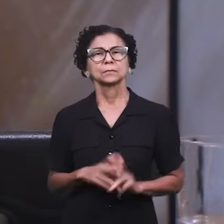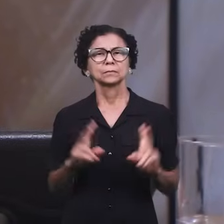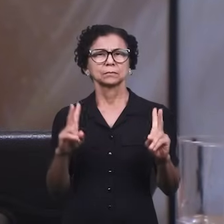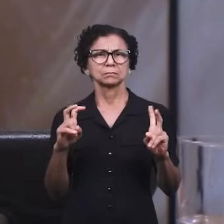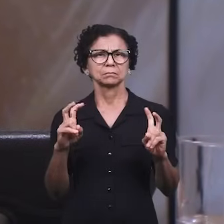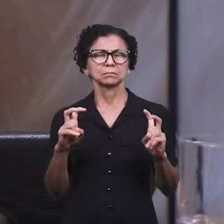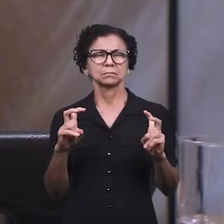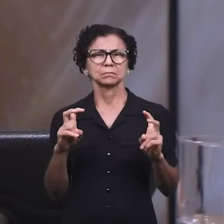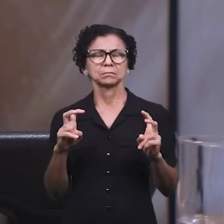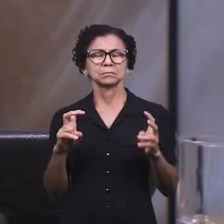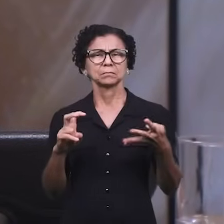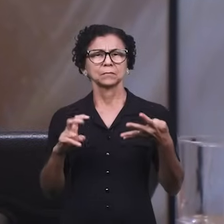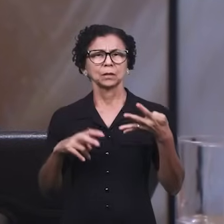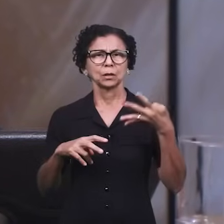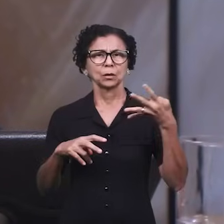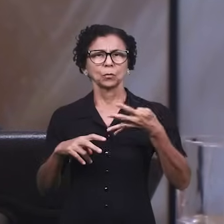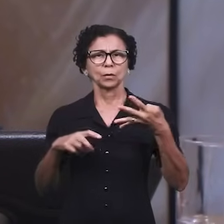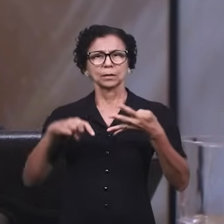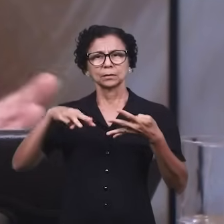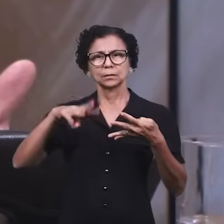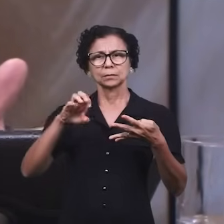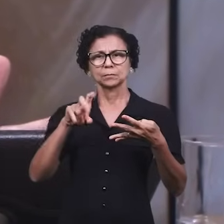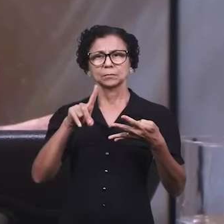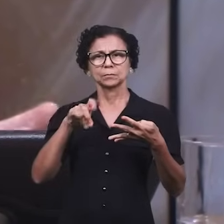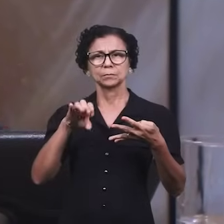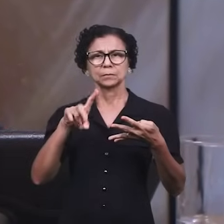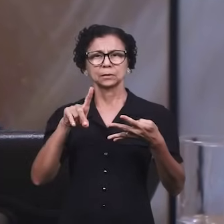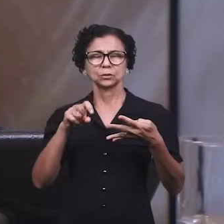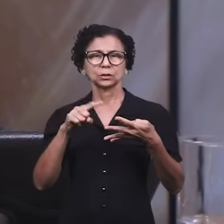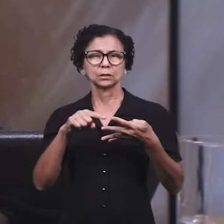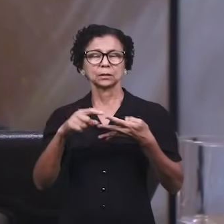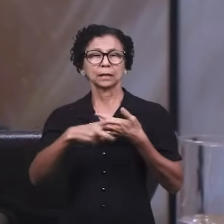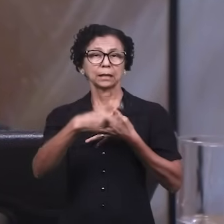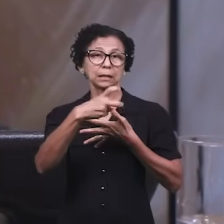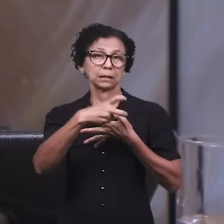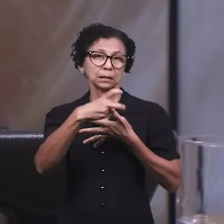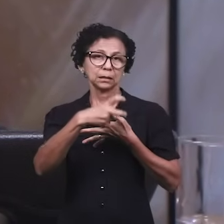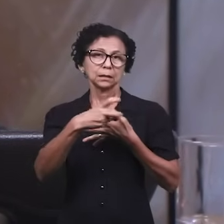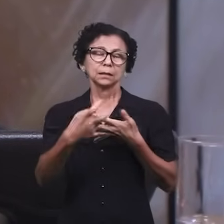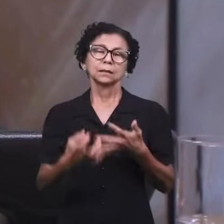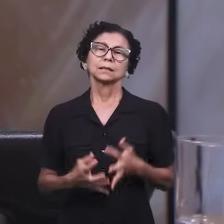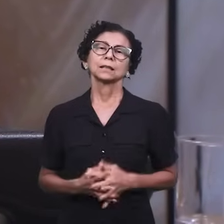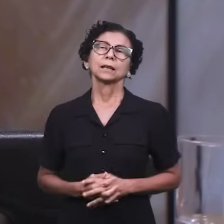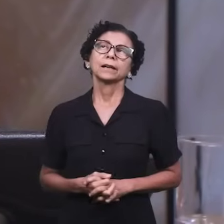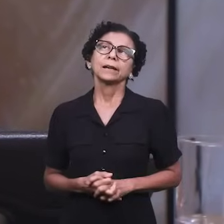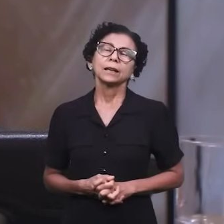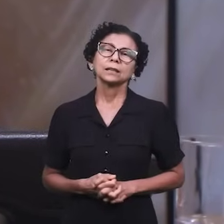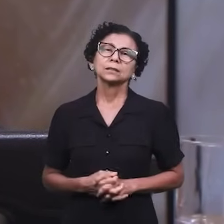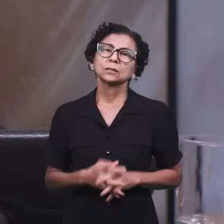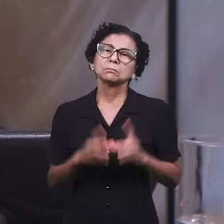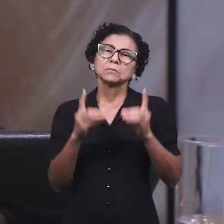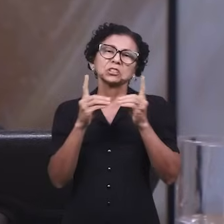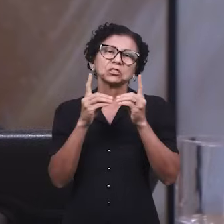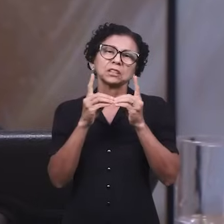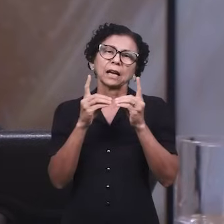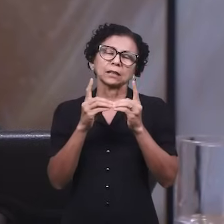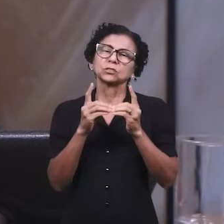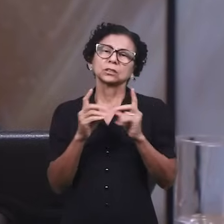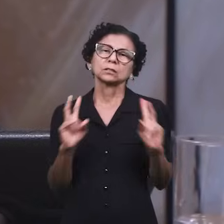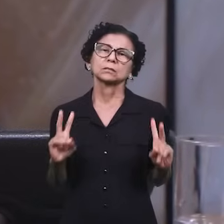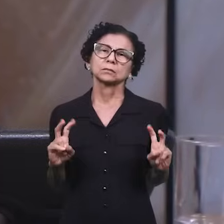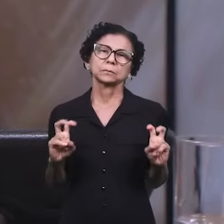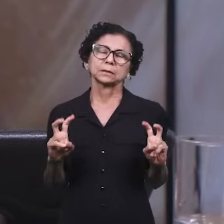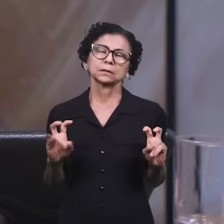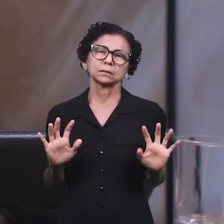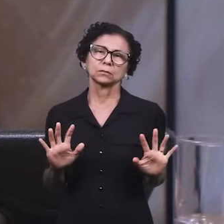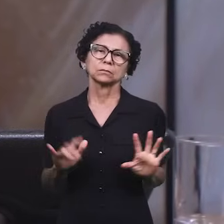expressão quarta e quinta medida, nós estamos nos referindo a uma expressão que nós usamos apenas para fins didáticos,